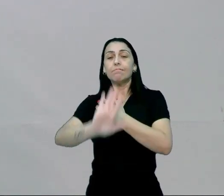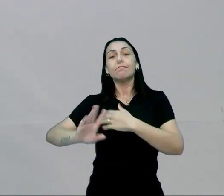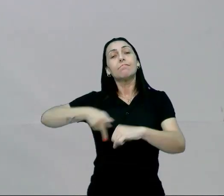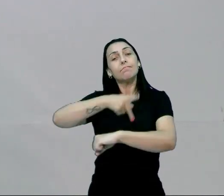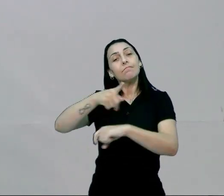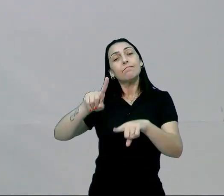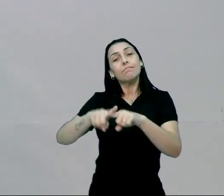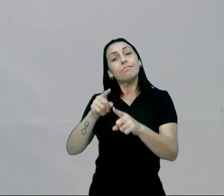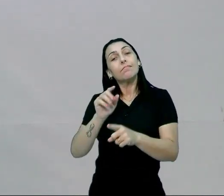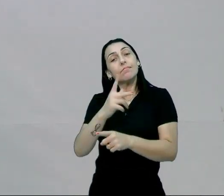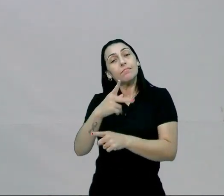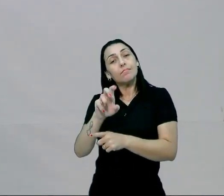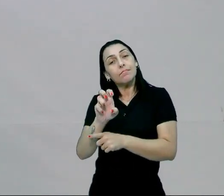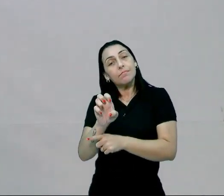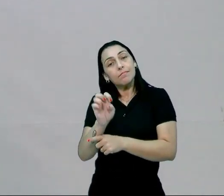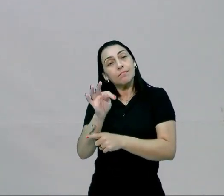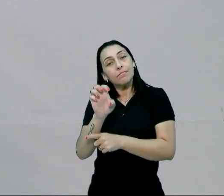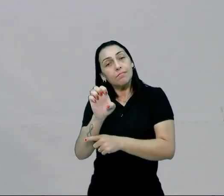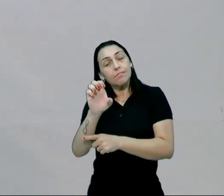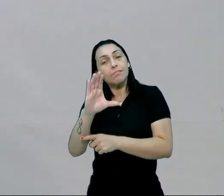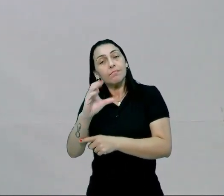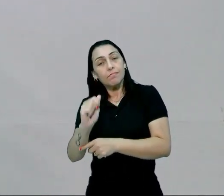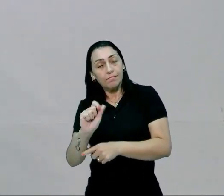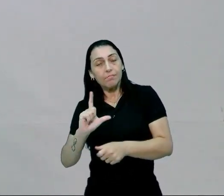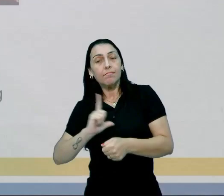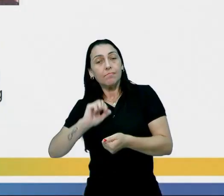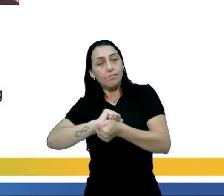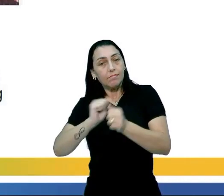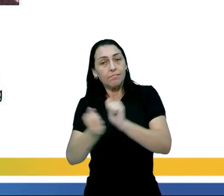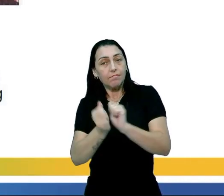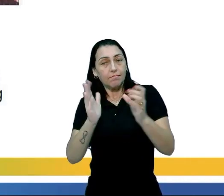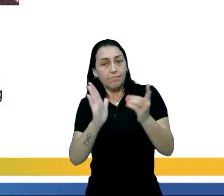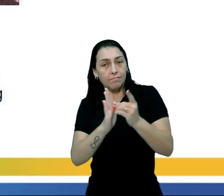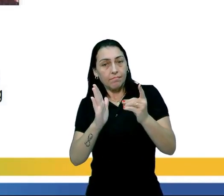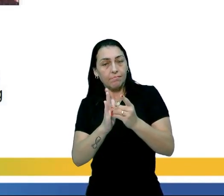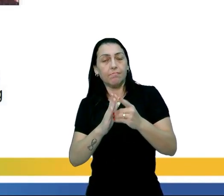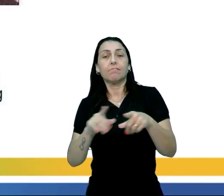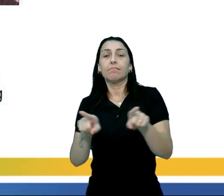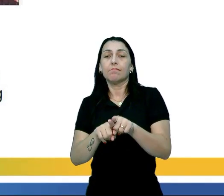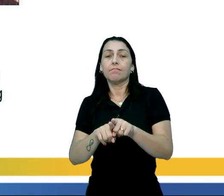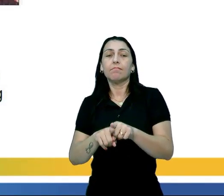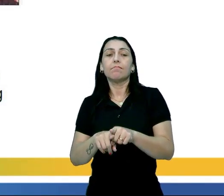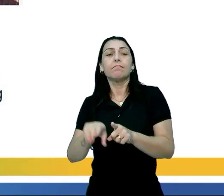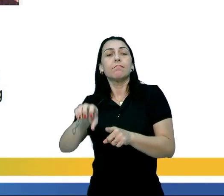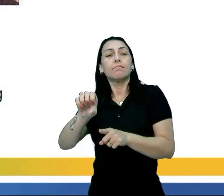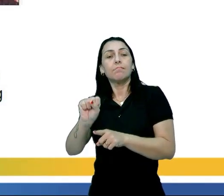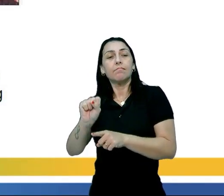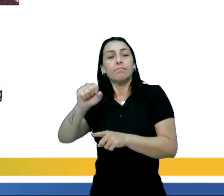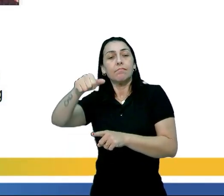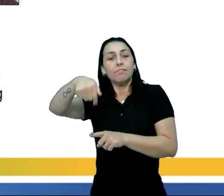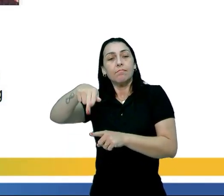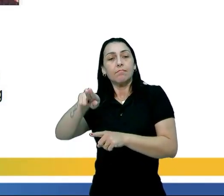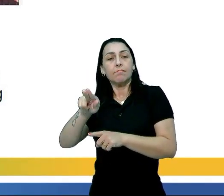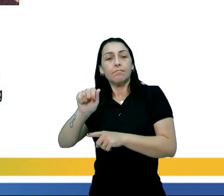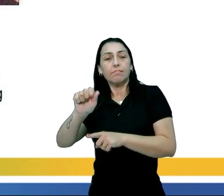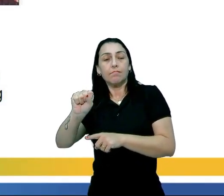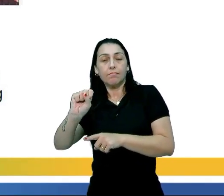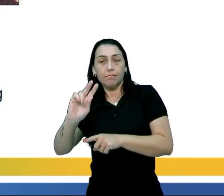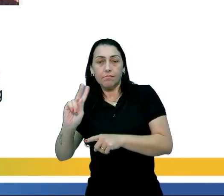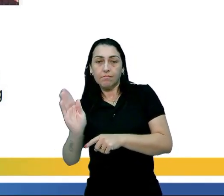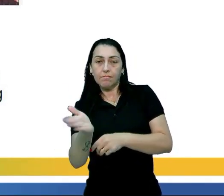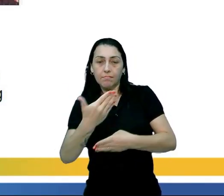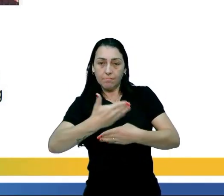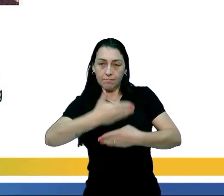que a peteca em si ela tem uma prática correlacionada com as ações indígenas, beleza? Temos o squash, que é o de parede, e outras